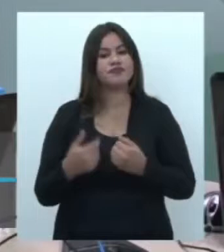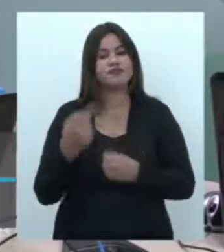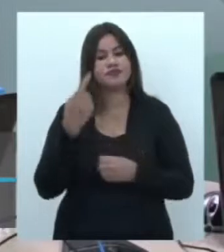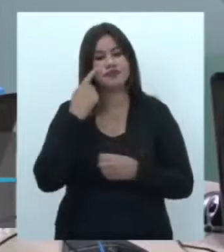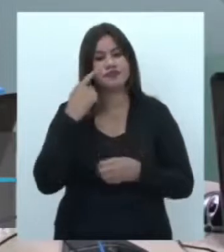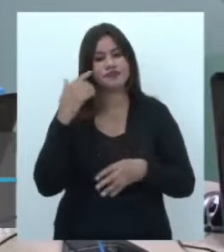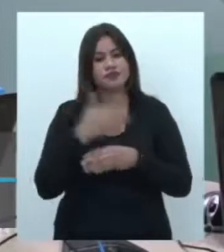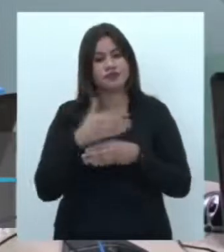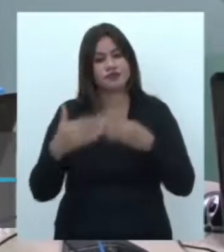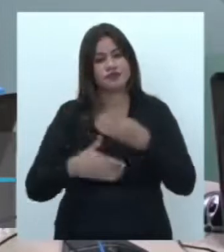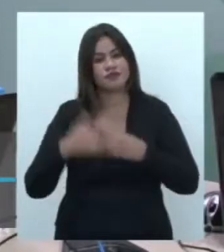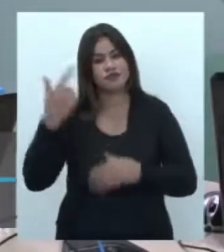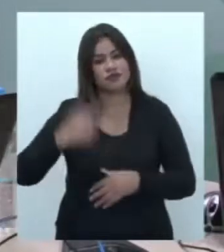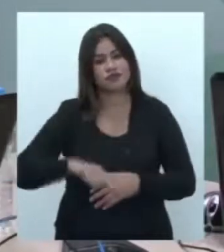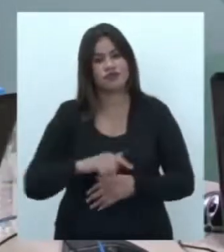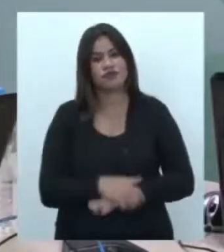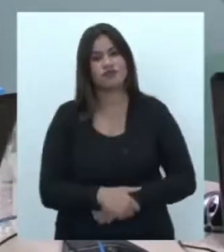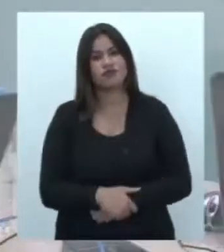conosco a próxima tela.